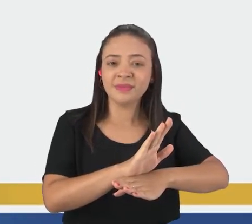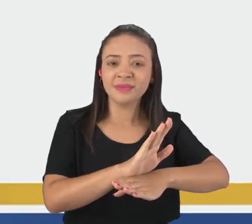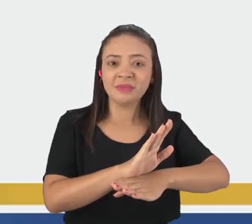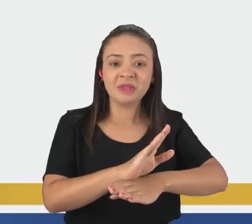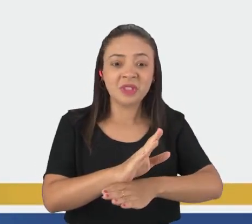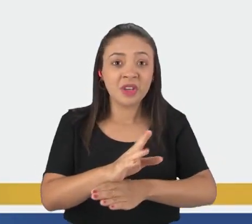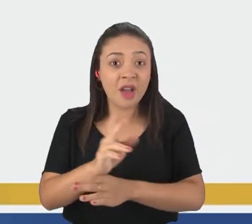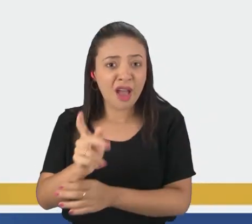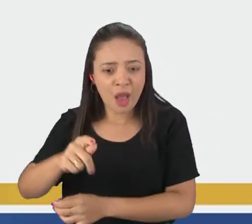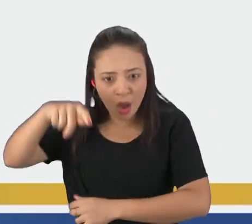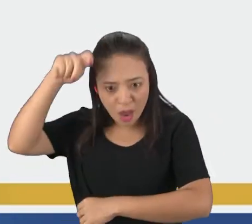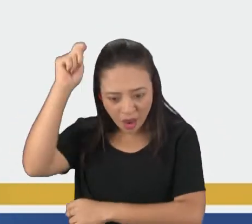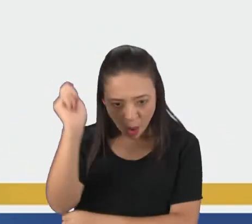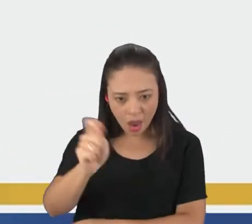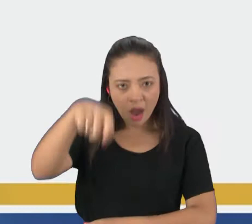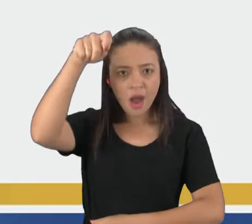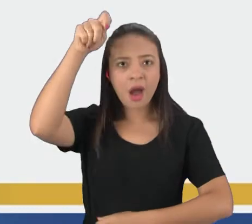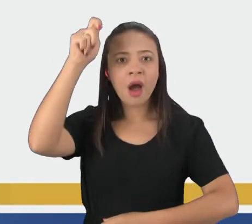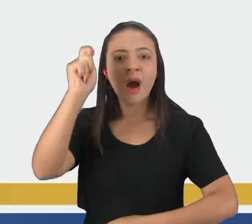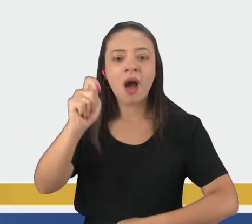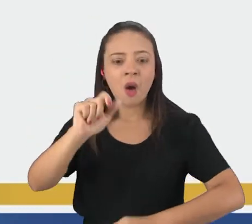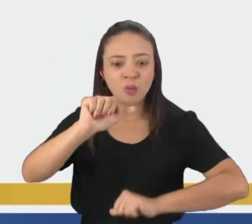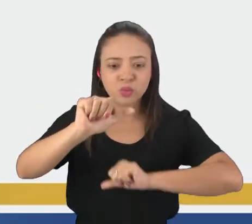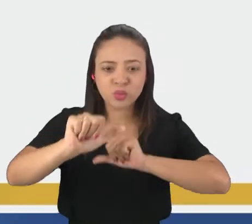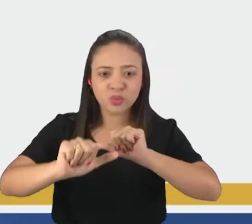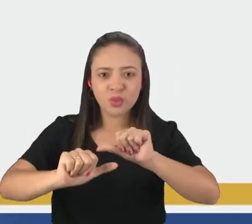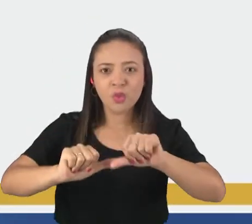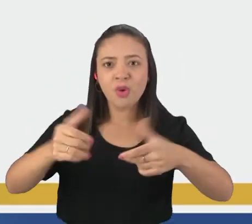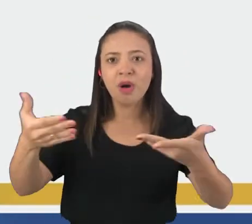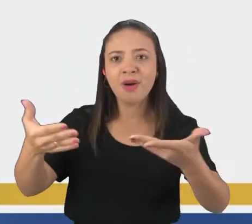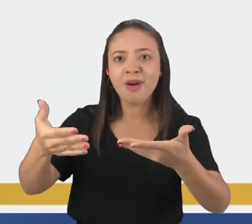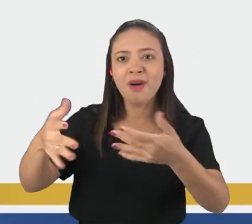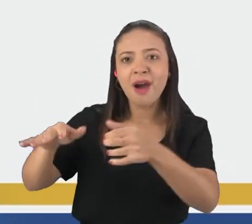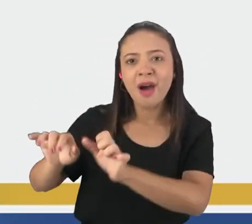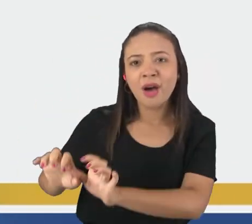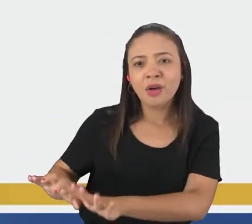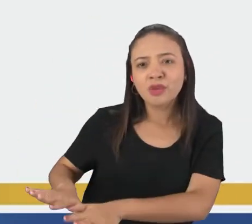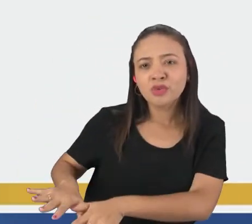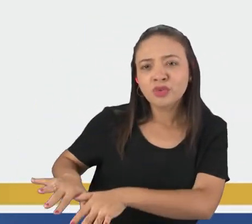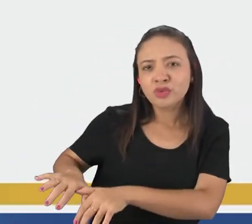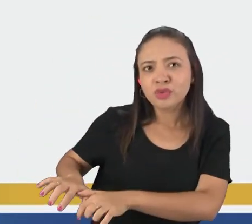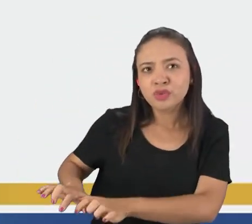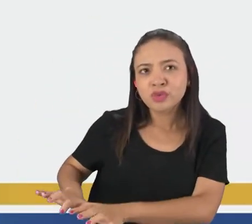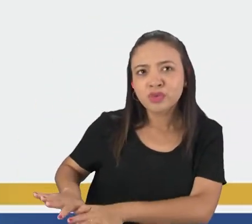E magicamente transformou Yara em uma sereia.